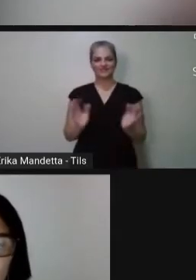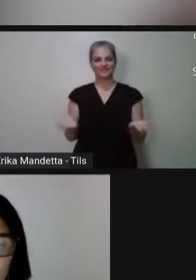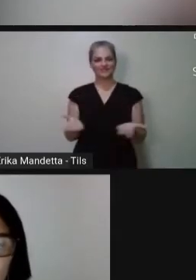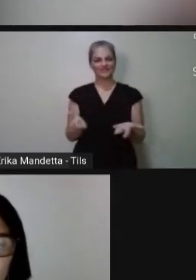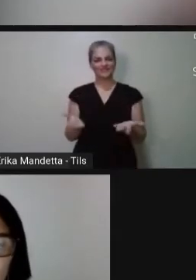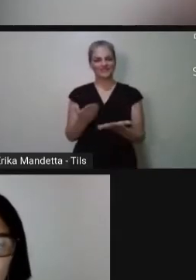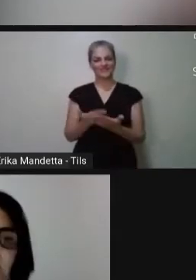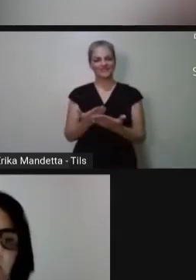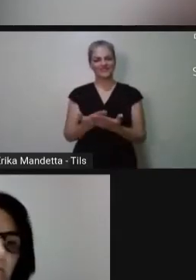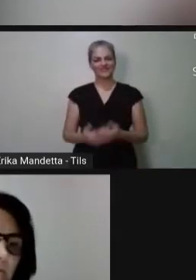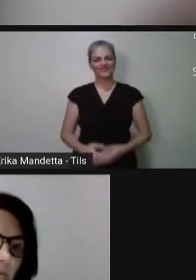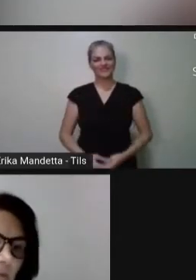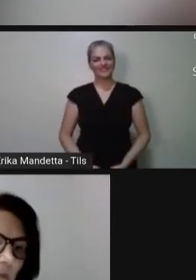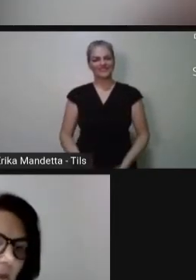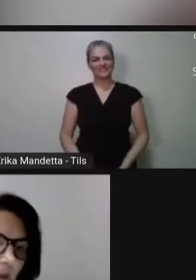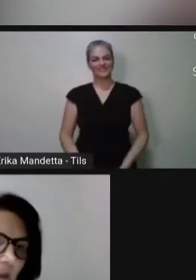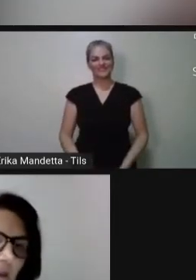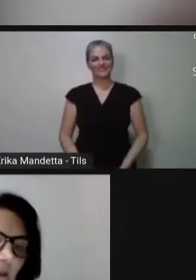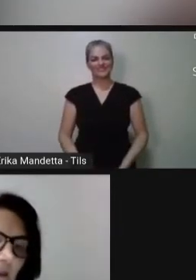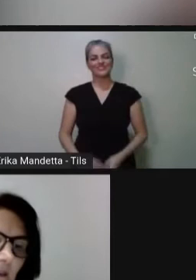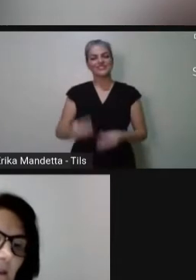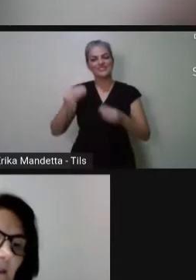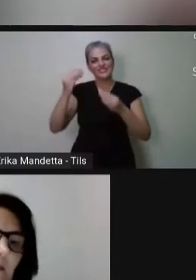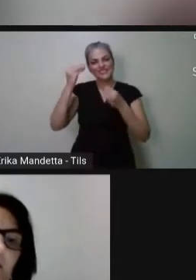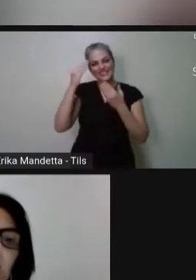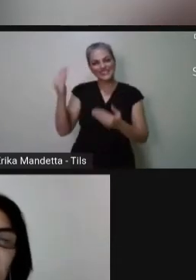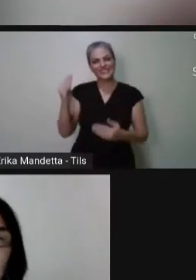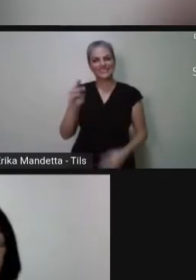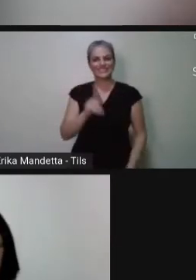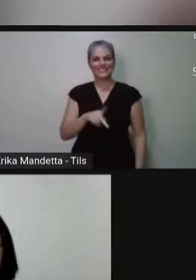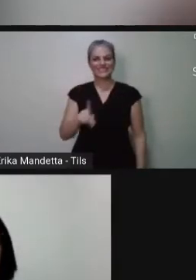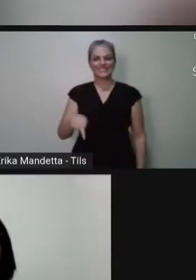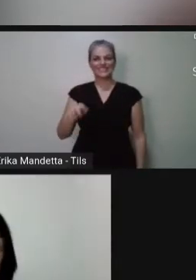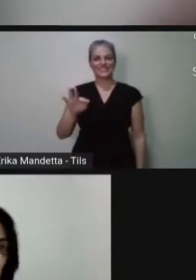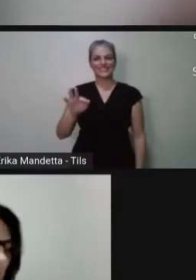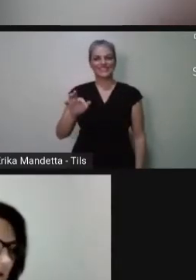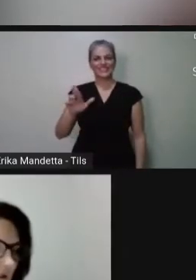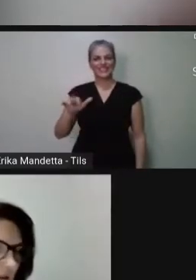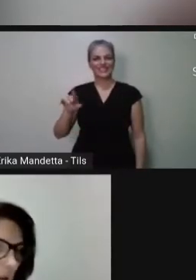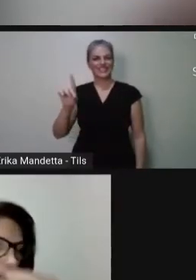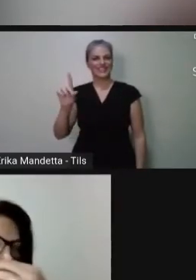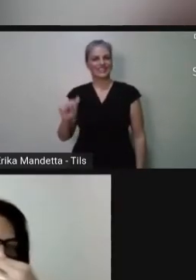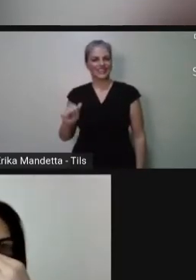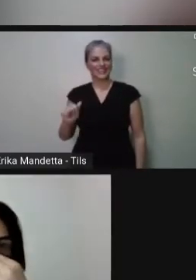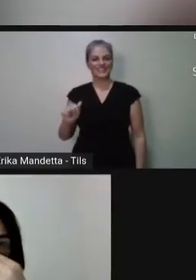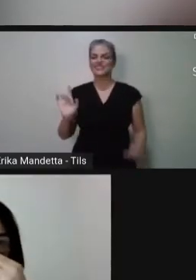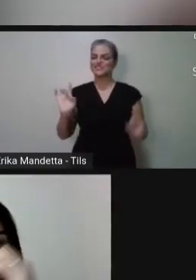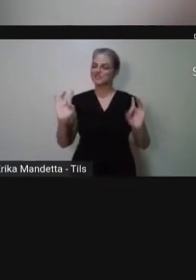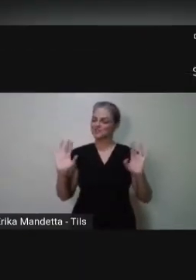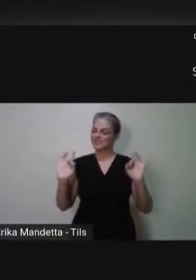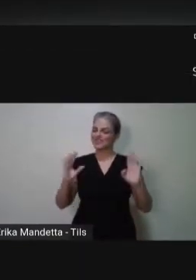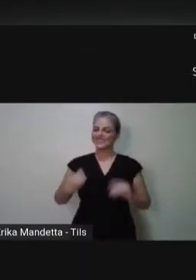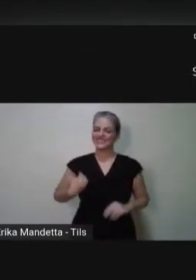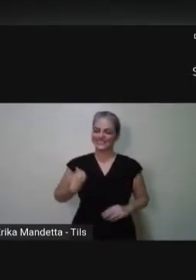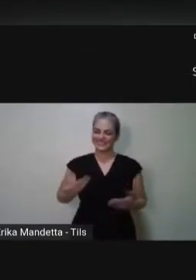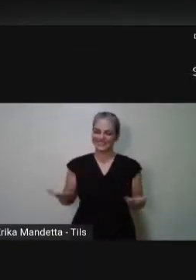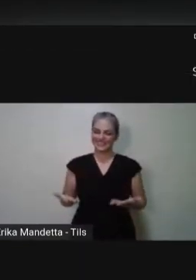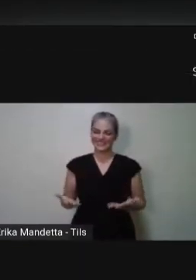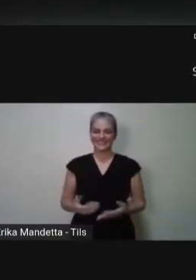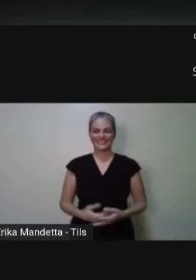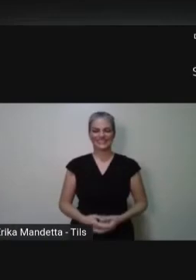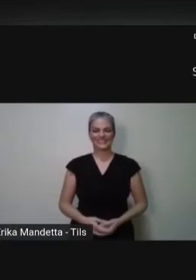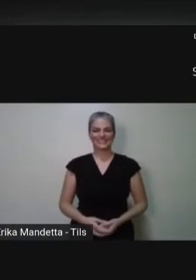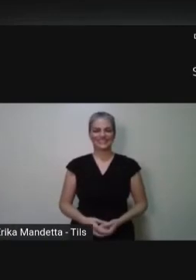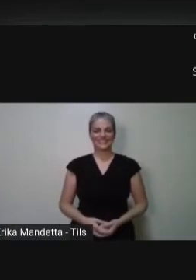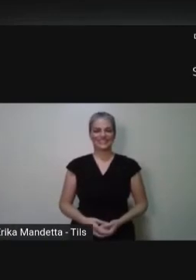hoje. Muito obrigada, professora Fernanda. Sua participação é muito valiosa para nós. Então,